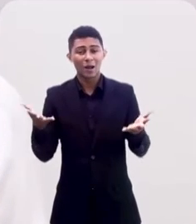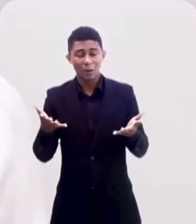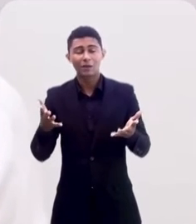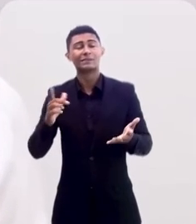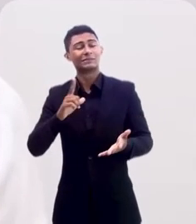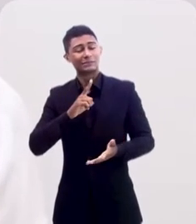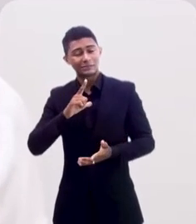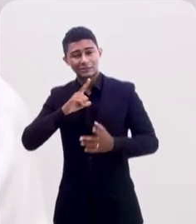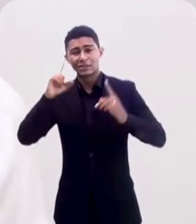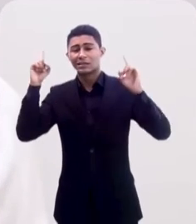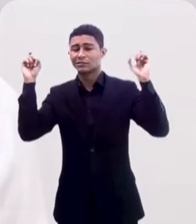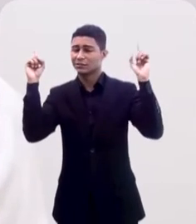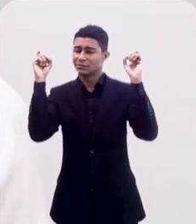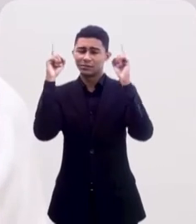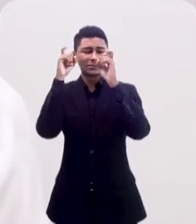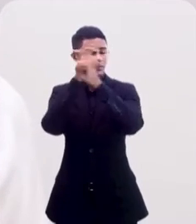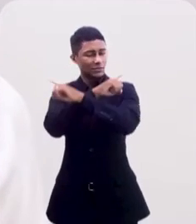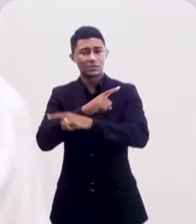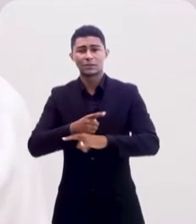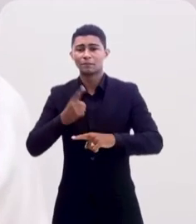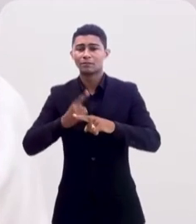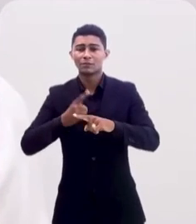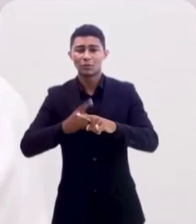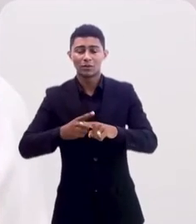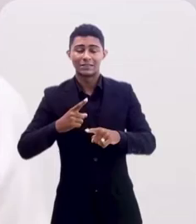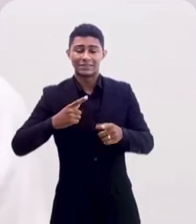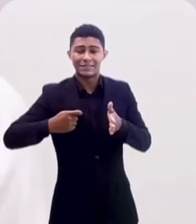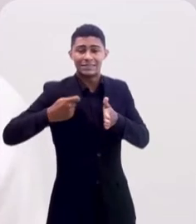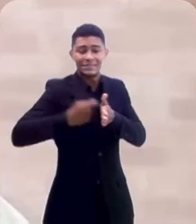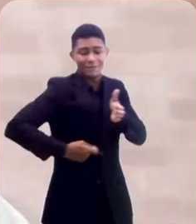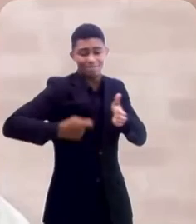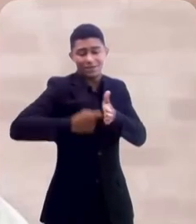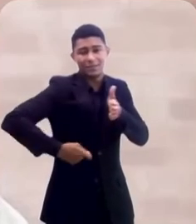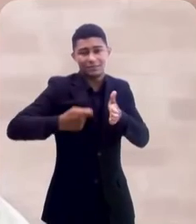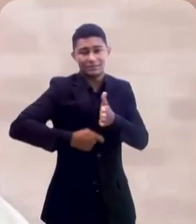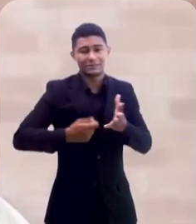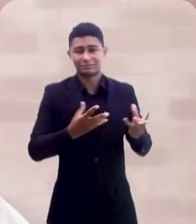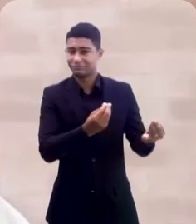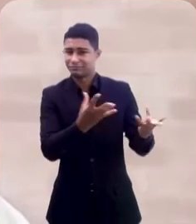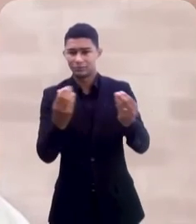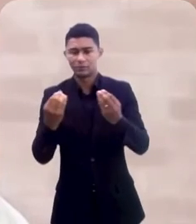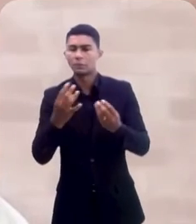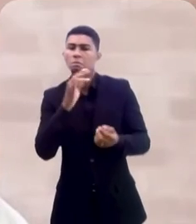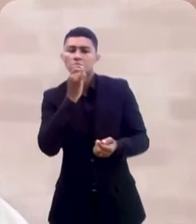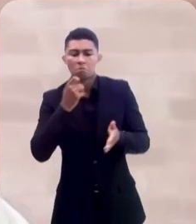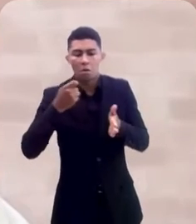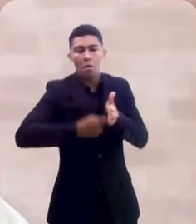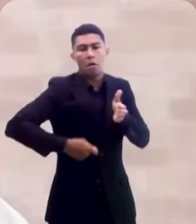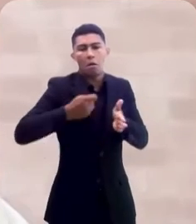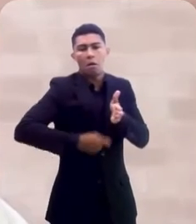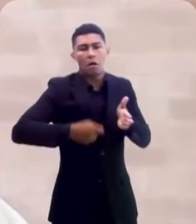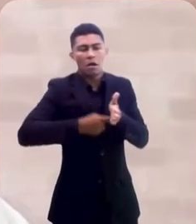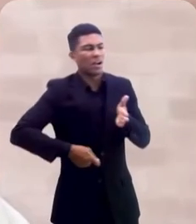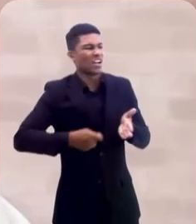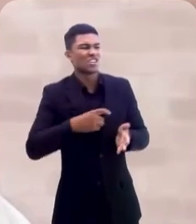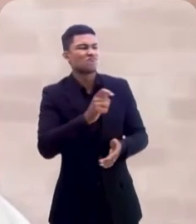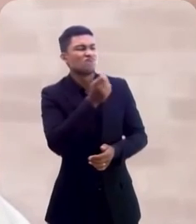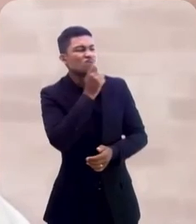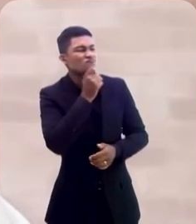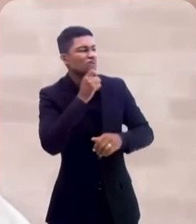em razão da tributação do nosso setor, nós não pretendemos isenção nem